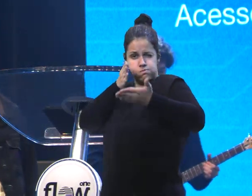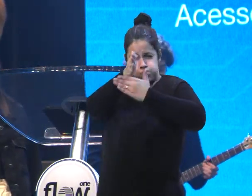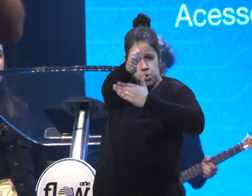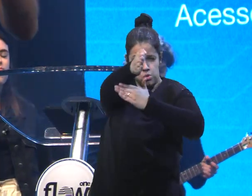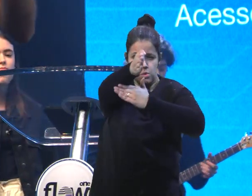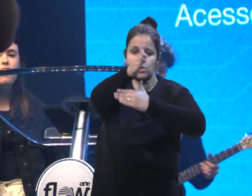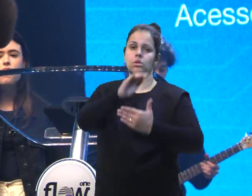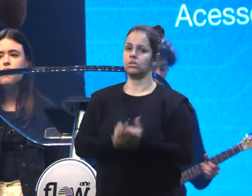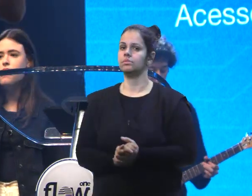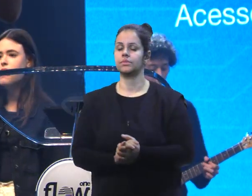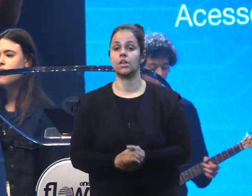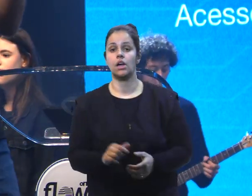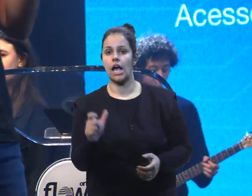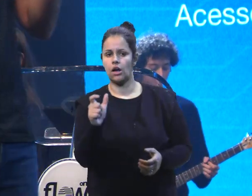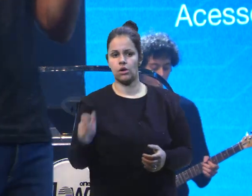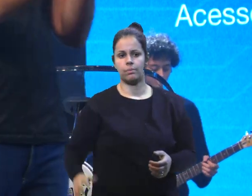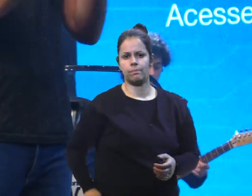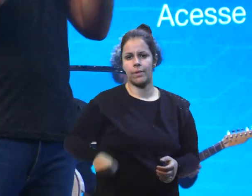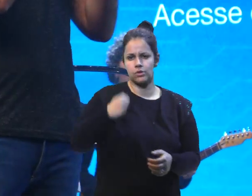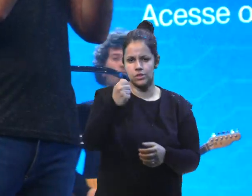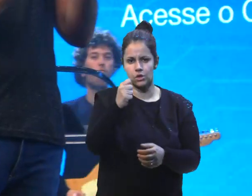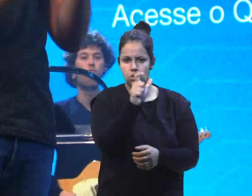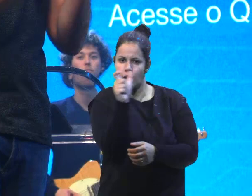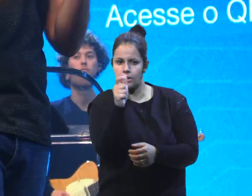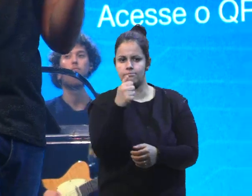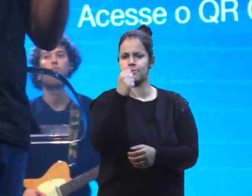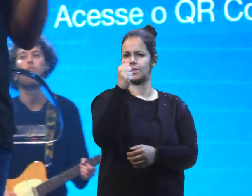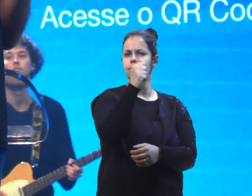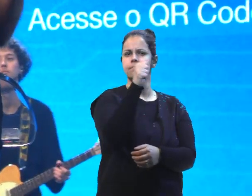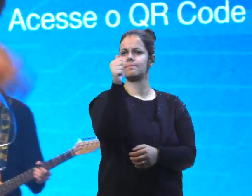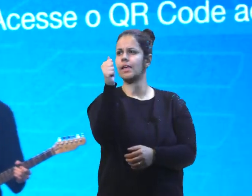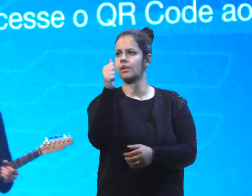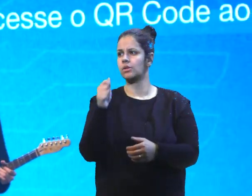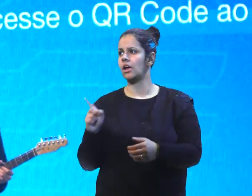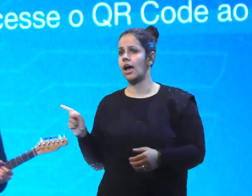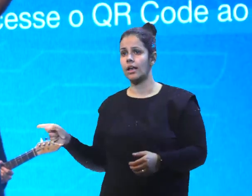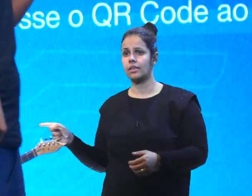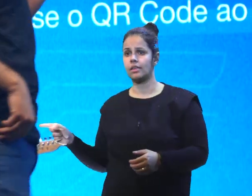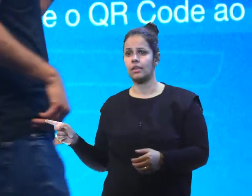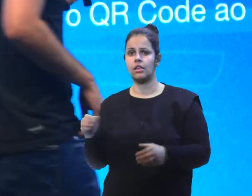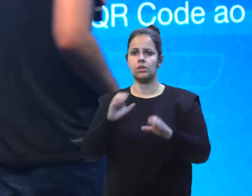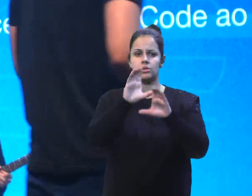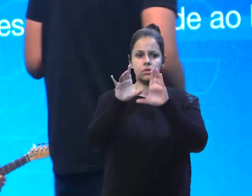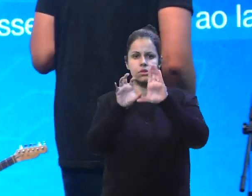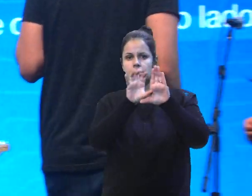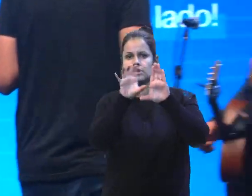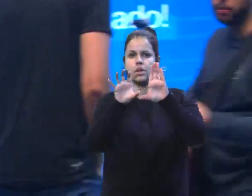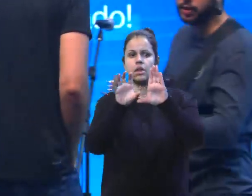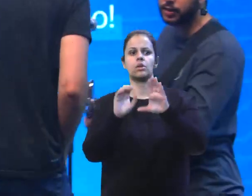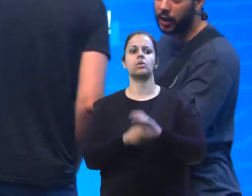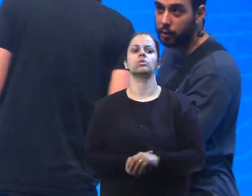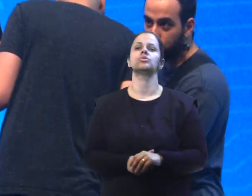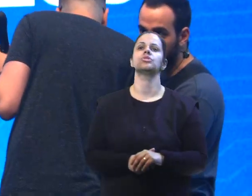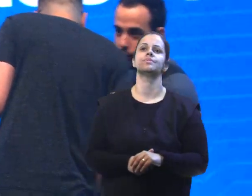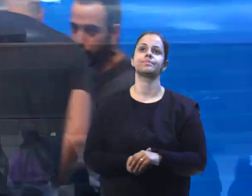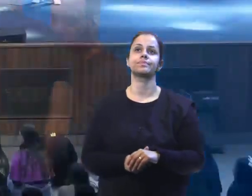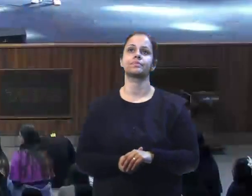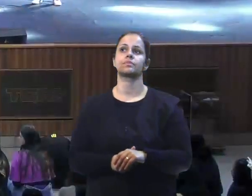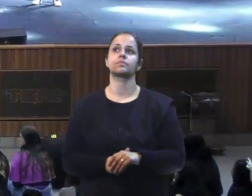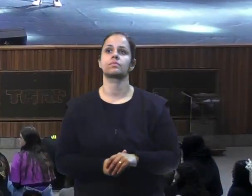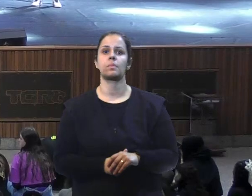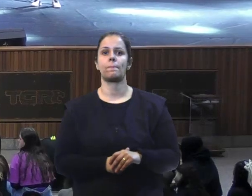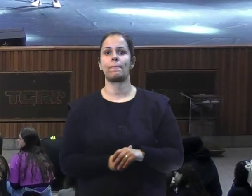isso agora aí, se você puder, pega o teu celular aí e tal. A gente quer discipular você e caminhar com você. Fala, Luiz.